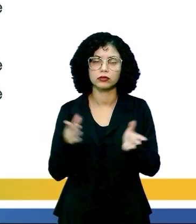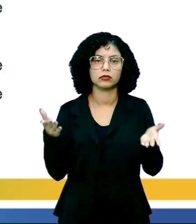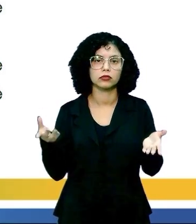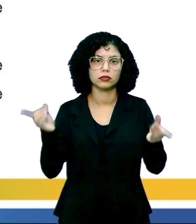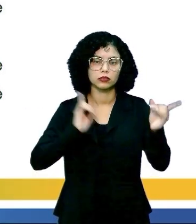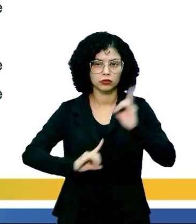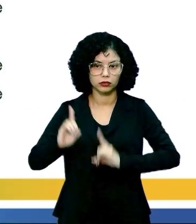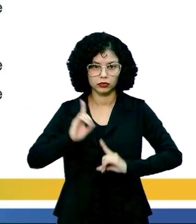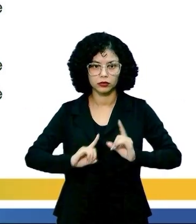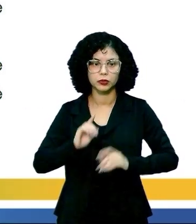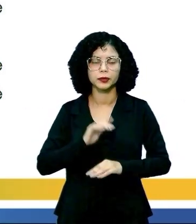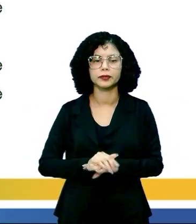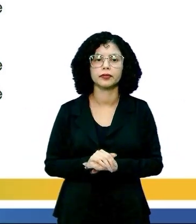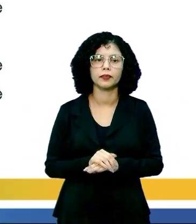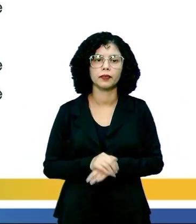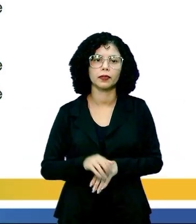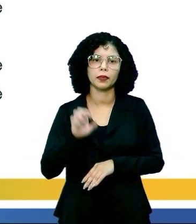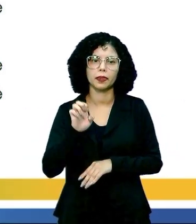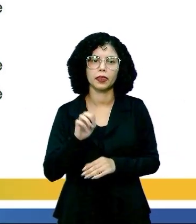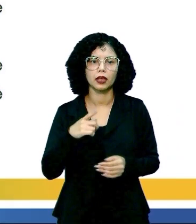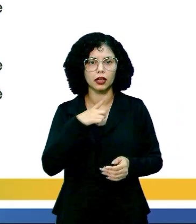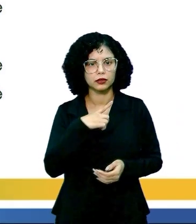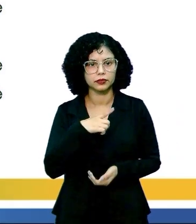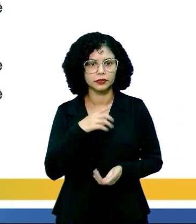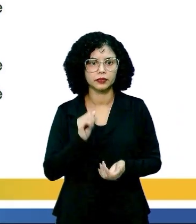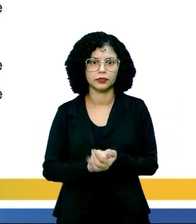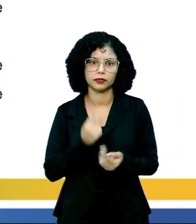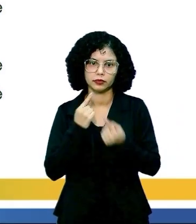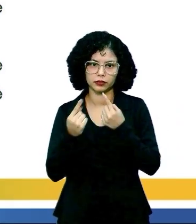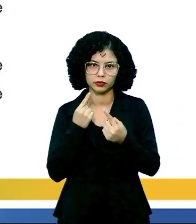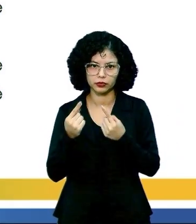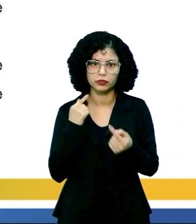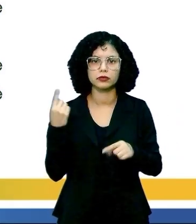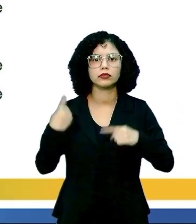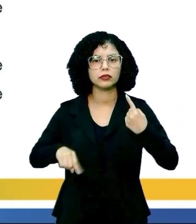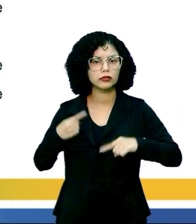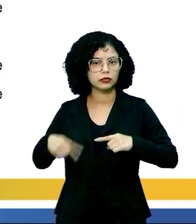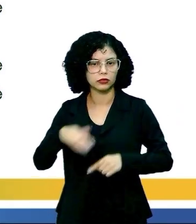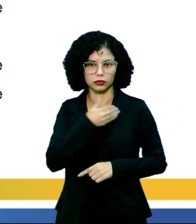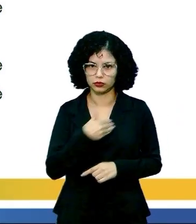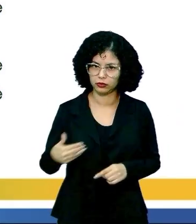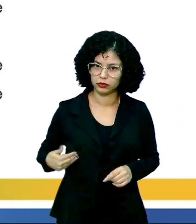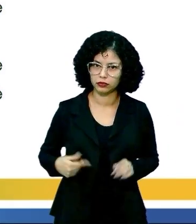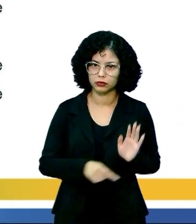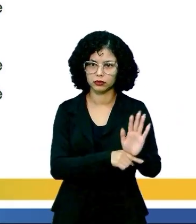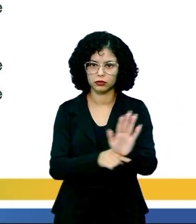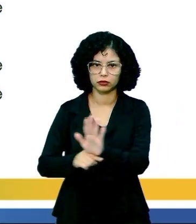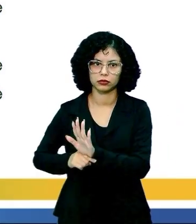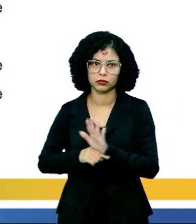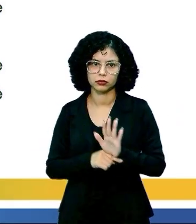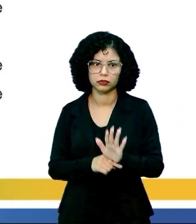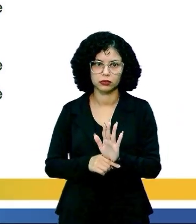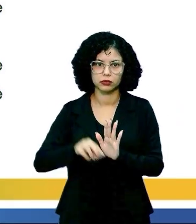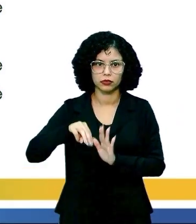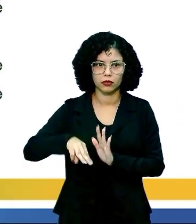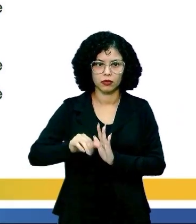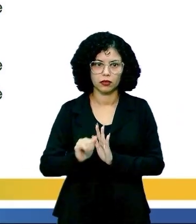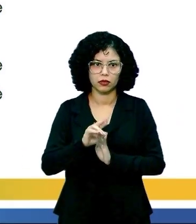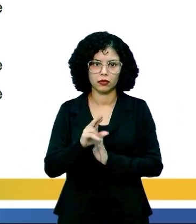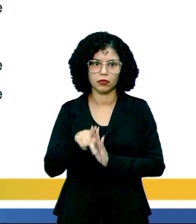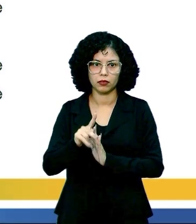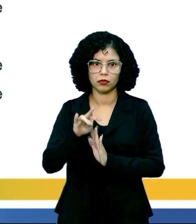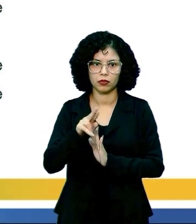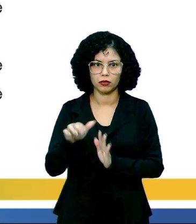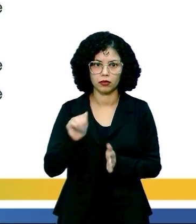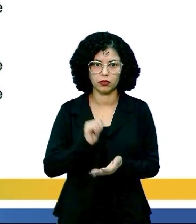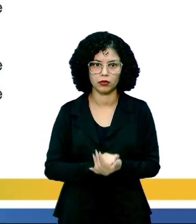por deficientes. E letra E, tem permeado as discussões de políticas públicas e